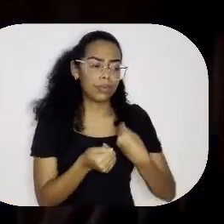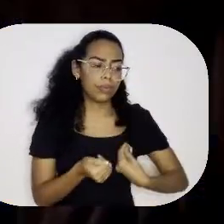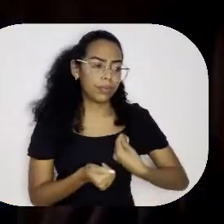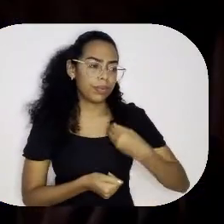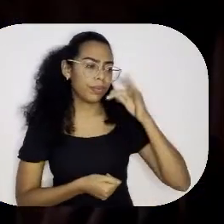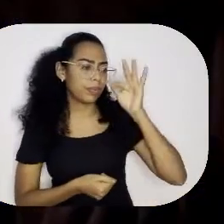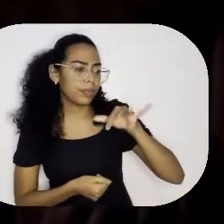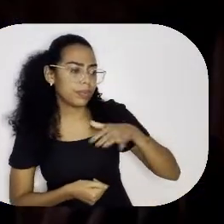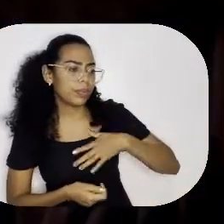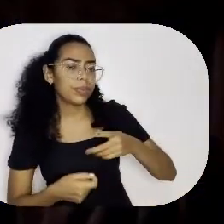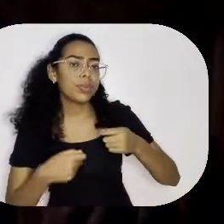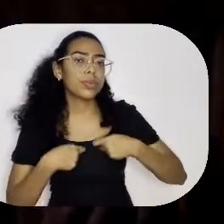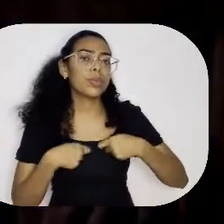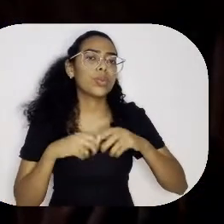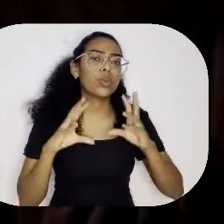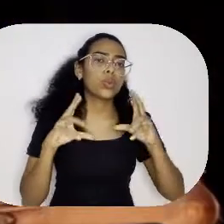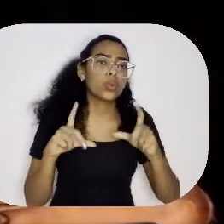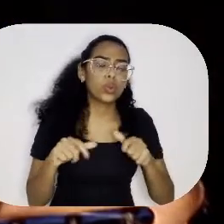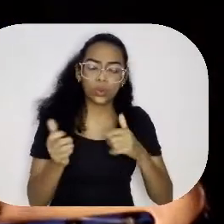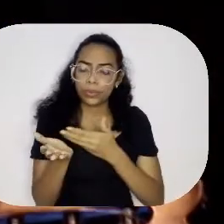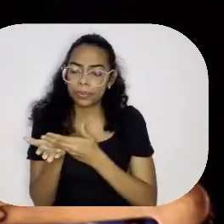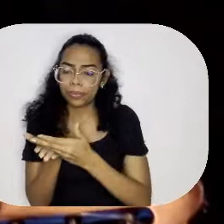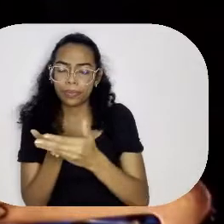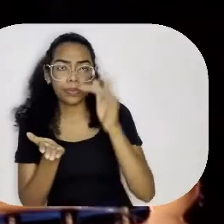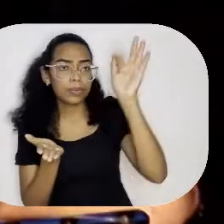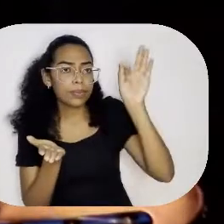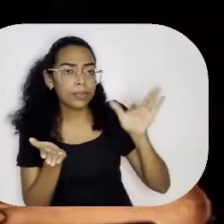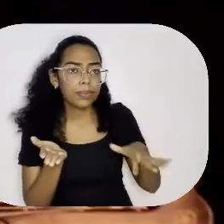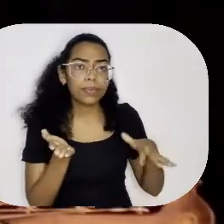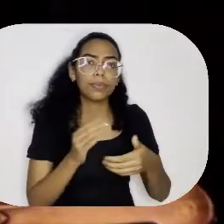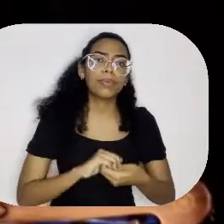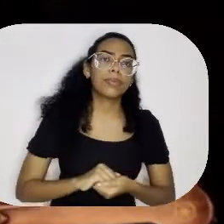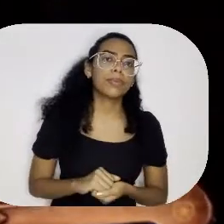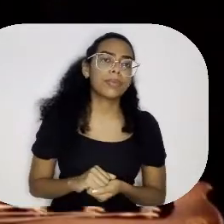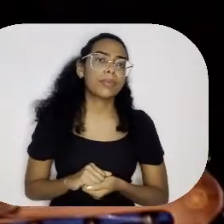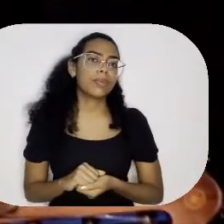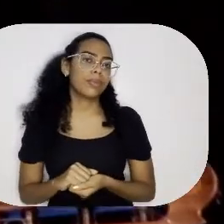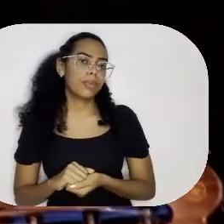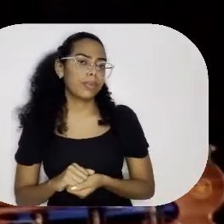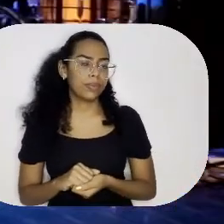aceitar a finitude, que é todo o começo do